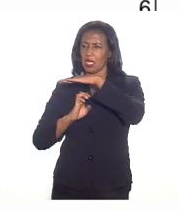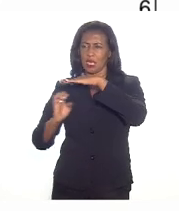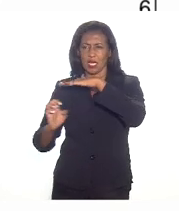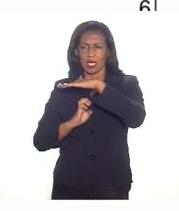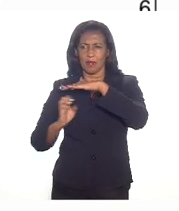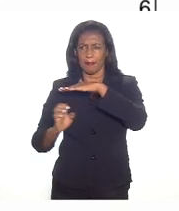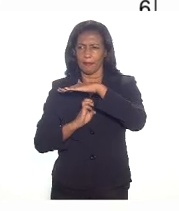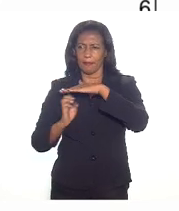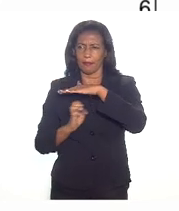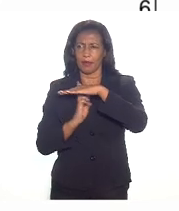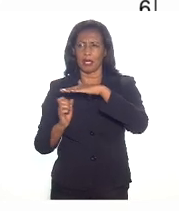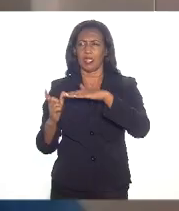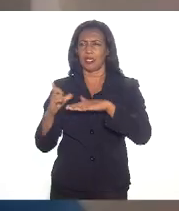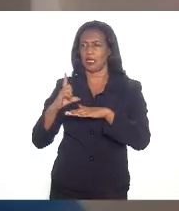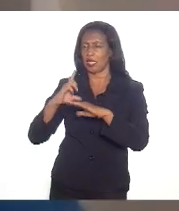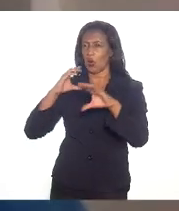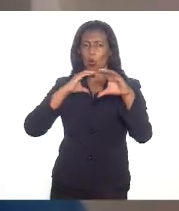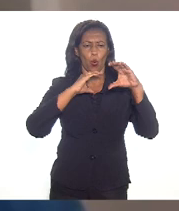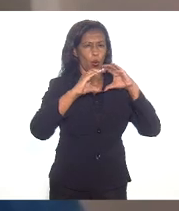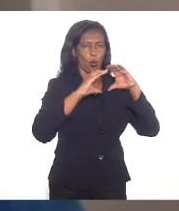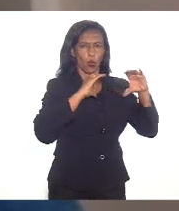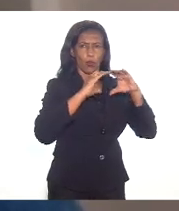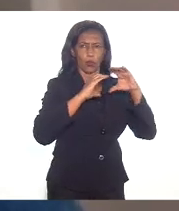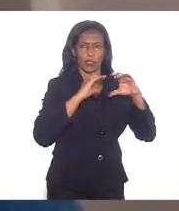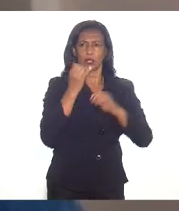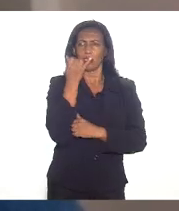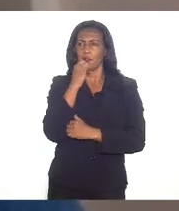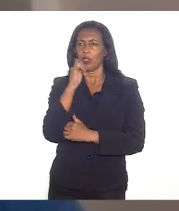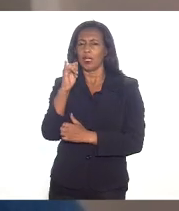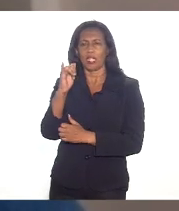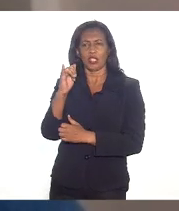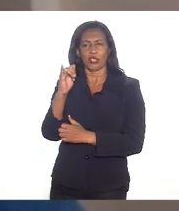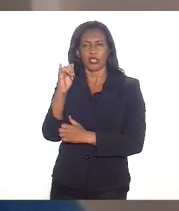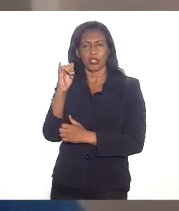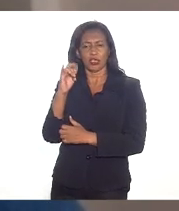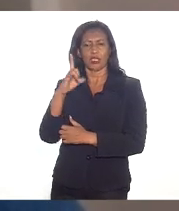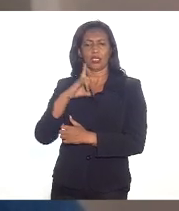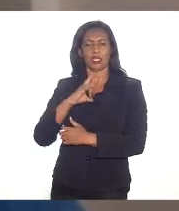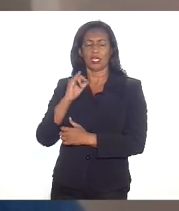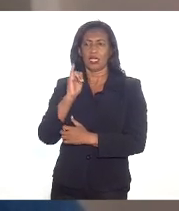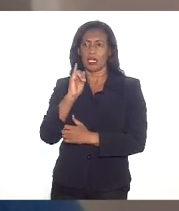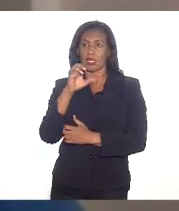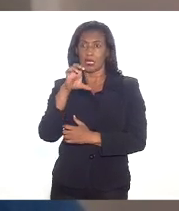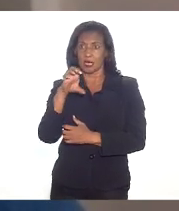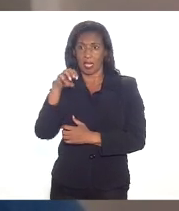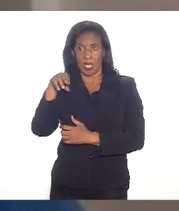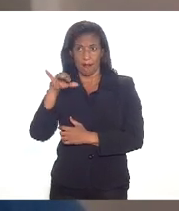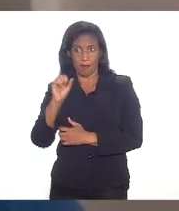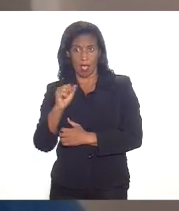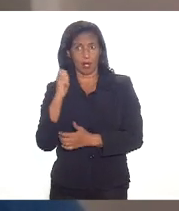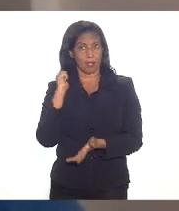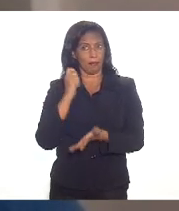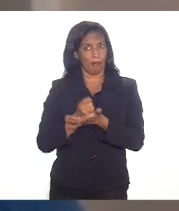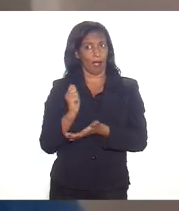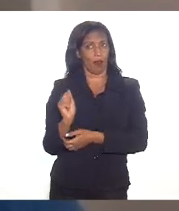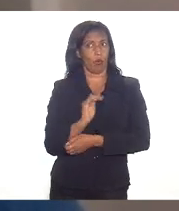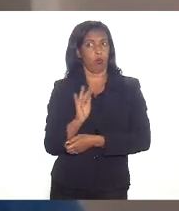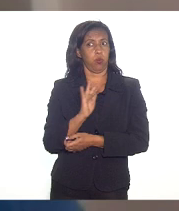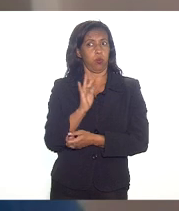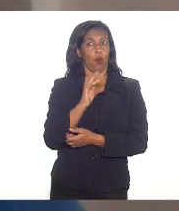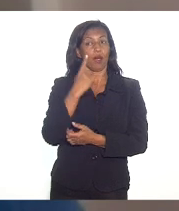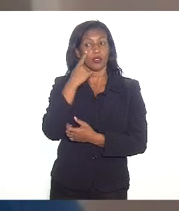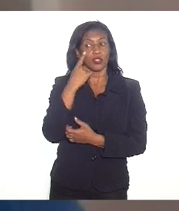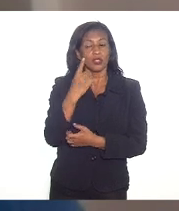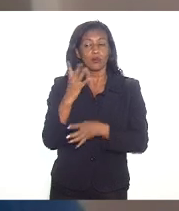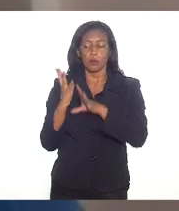Por outro lado, tem comunicação de energia elétrica paga um ICMS mais alto. Enfim, a gente precisa está